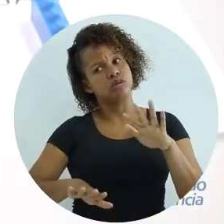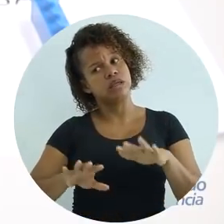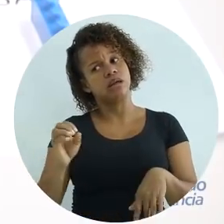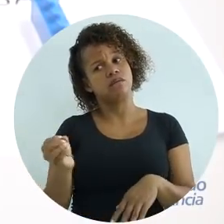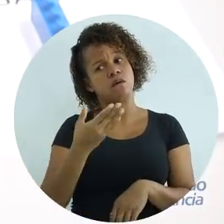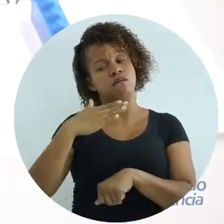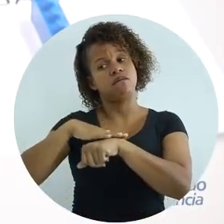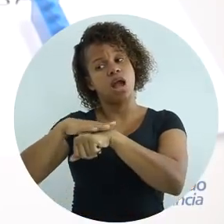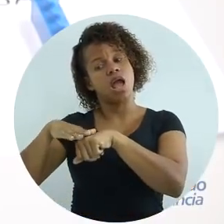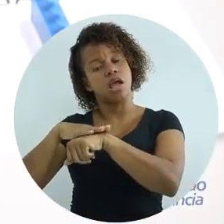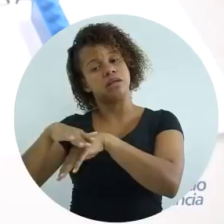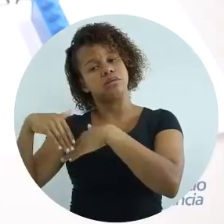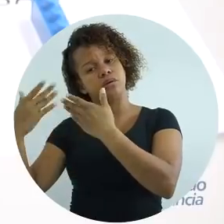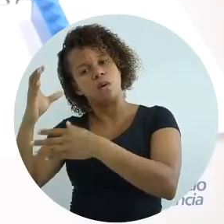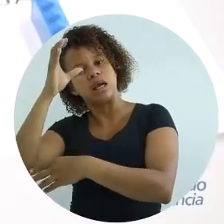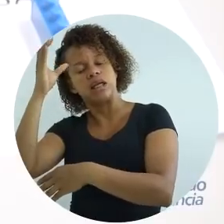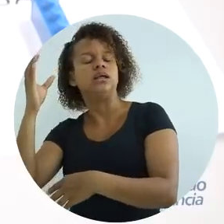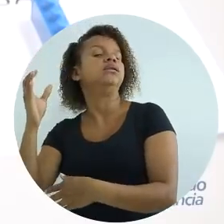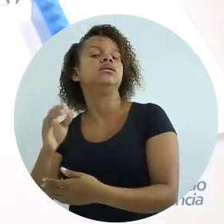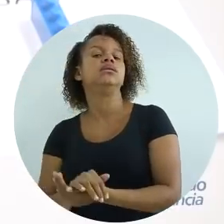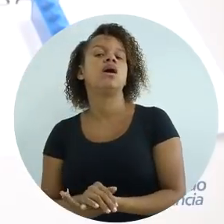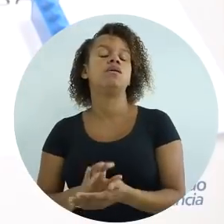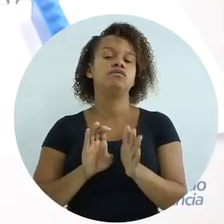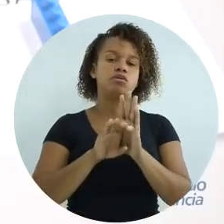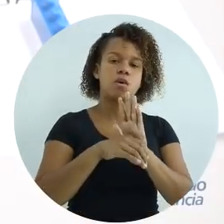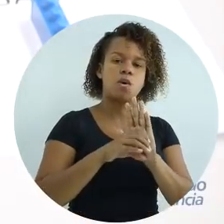nova negociação. Vimos aqui o